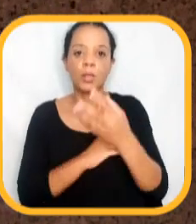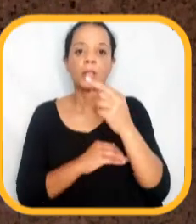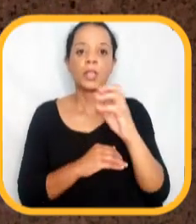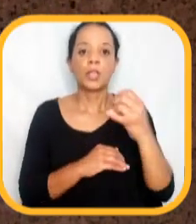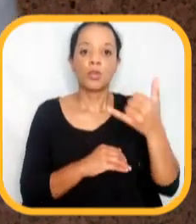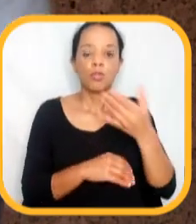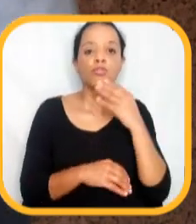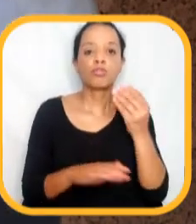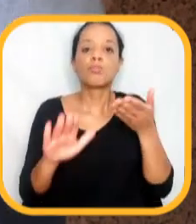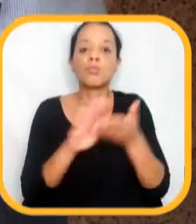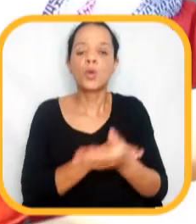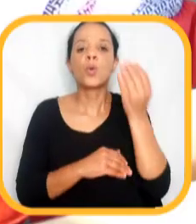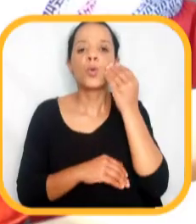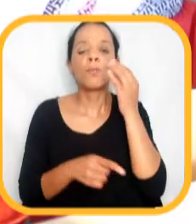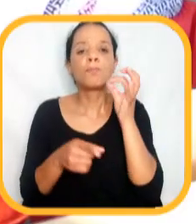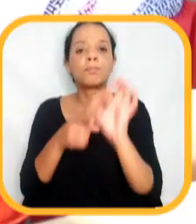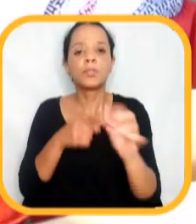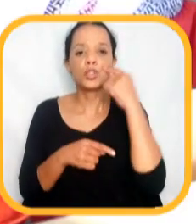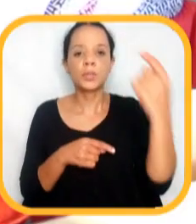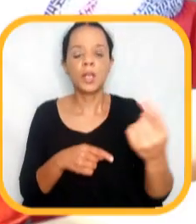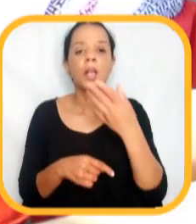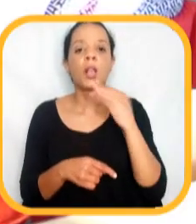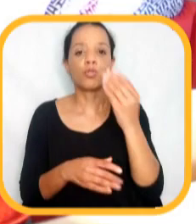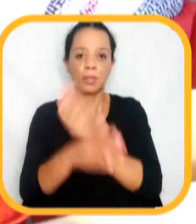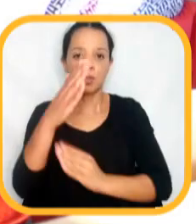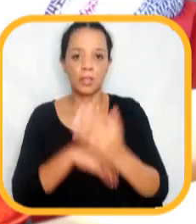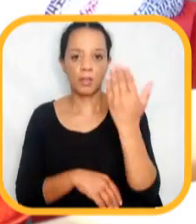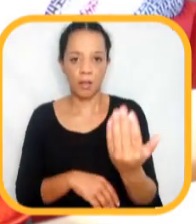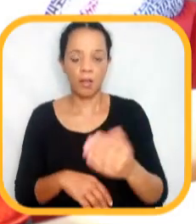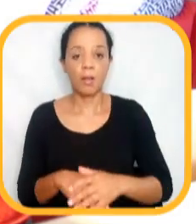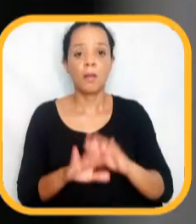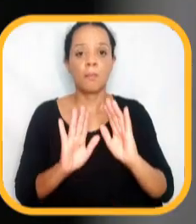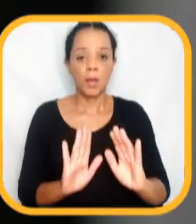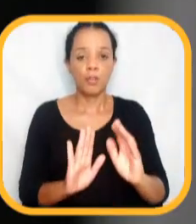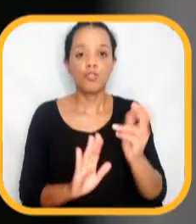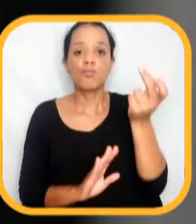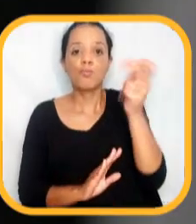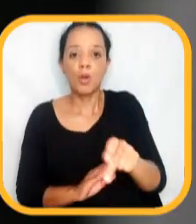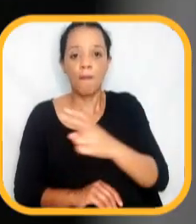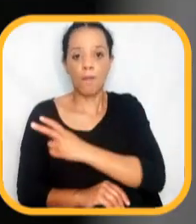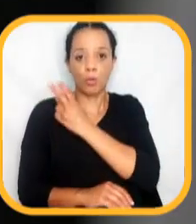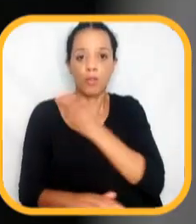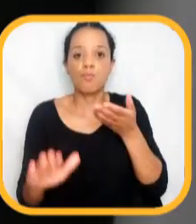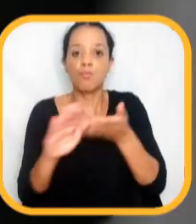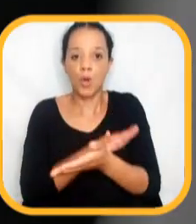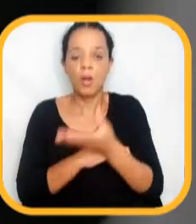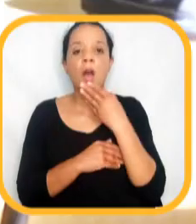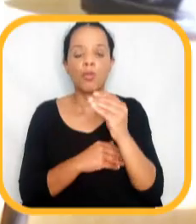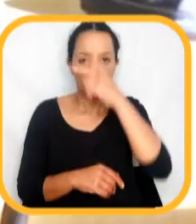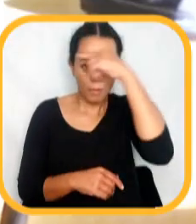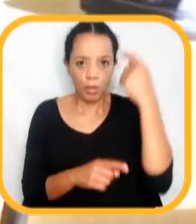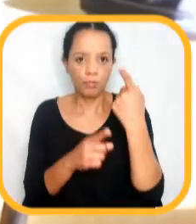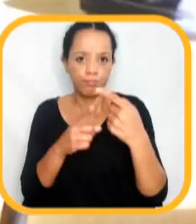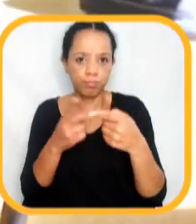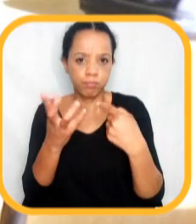ingressaram 312 estudantes através do contingente especial para estudantes com deficiência. Mas após a chegada às universidades, os alunos